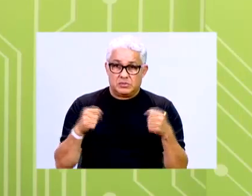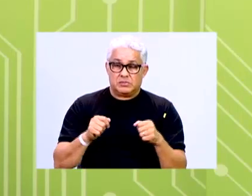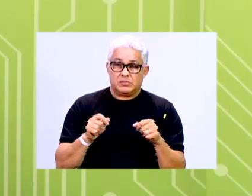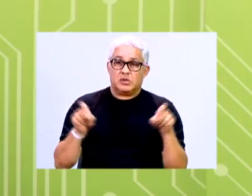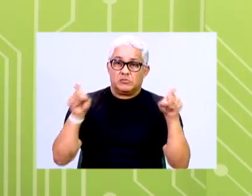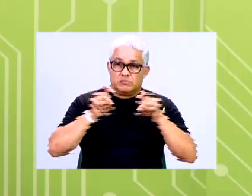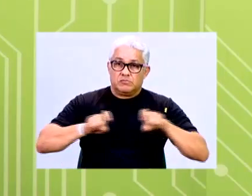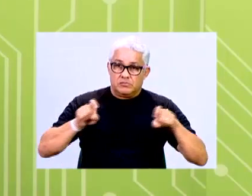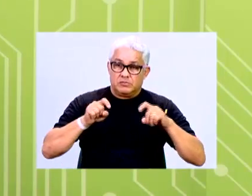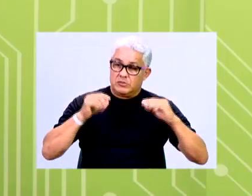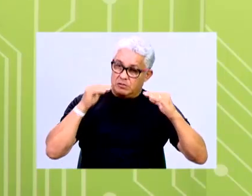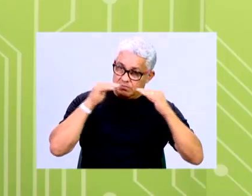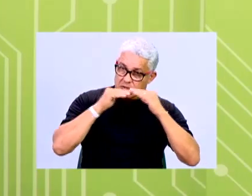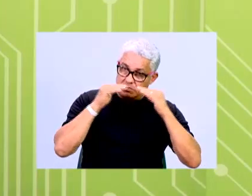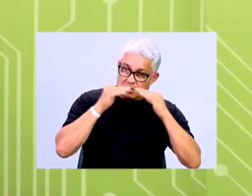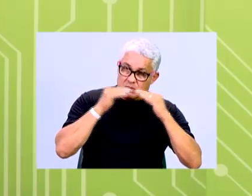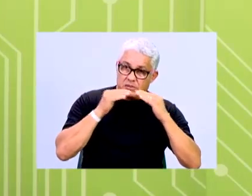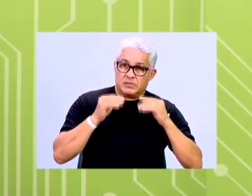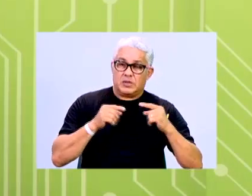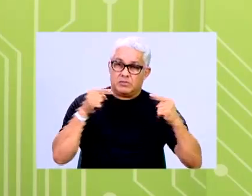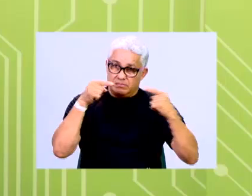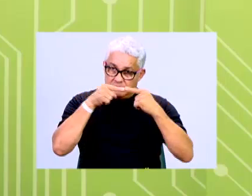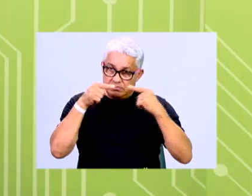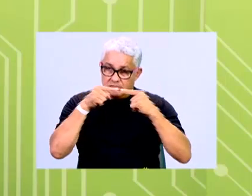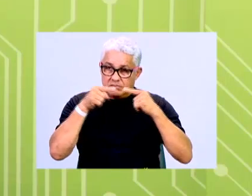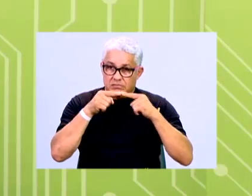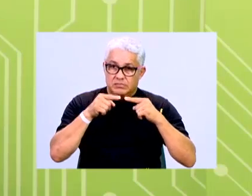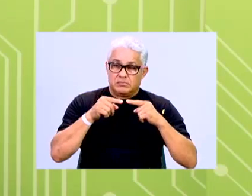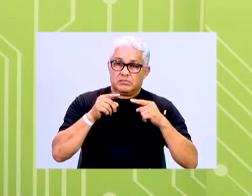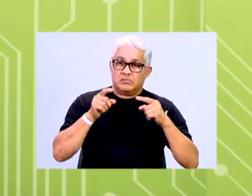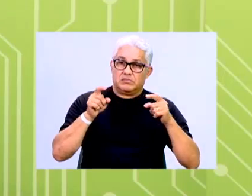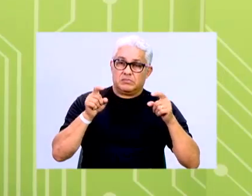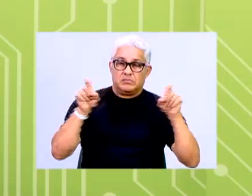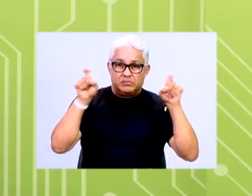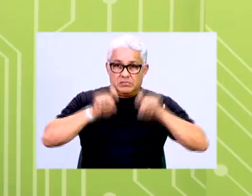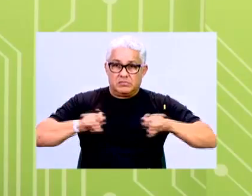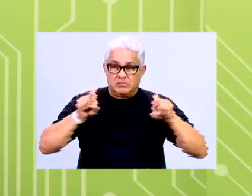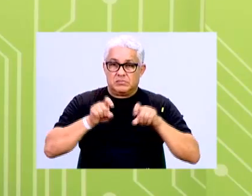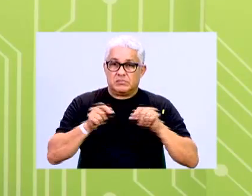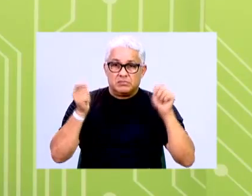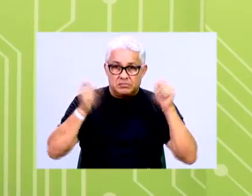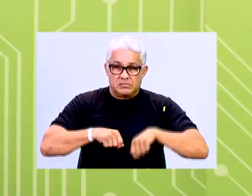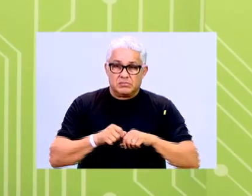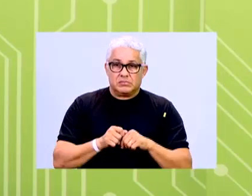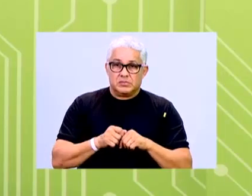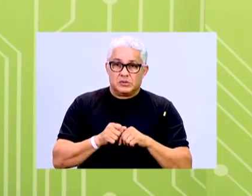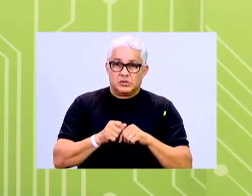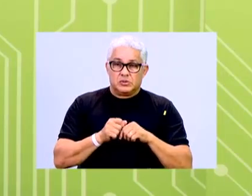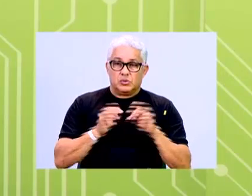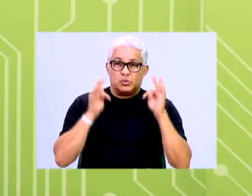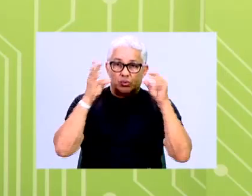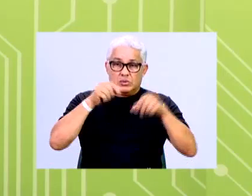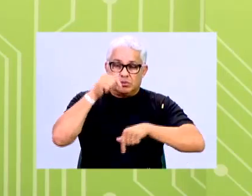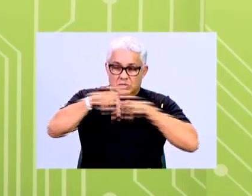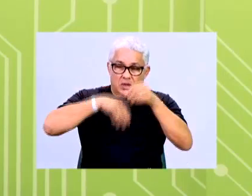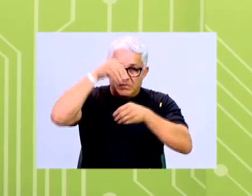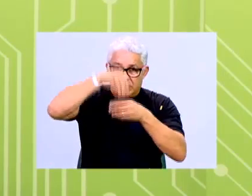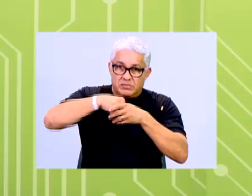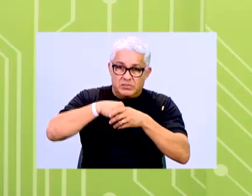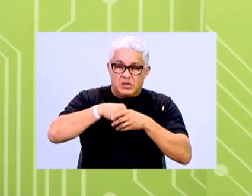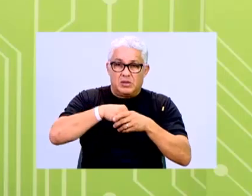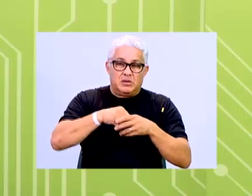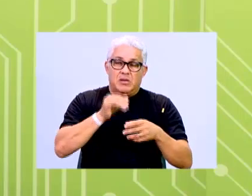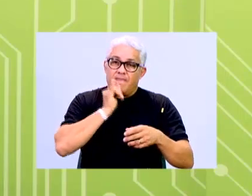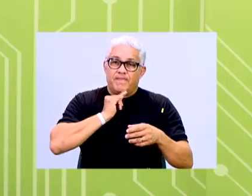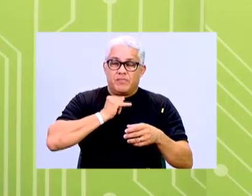hardware compatível, de hardwares compatíveis, de hardwares que me dê a possibilidade de que tudo funcione. Vou fazer um sistema que vai ter que emitir nota